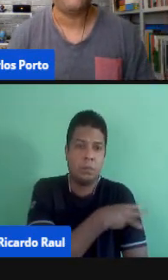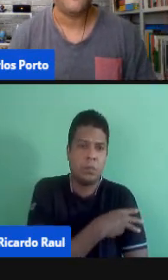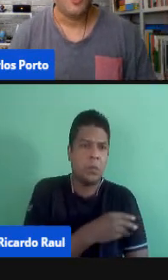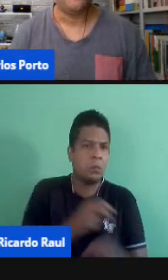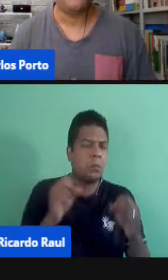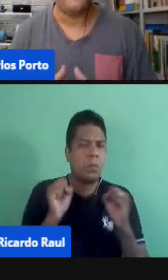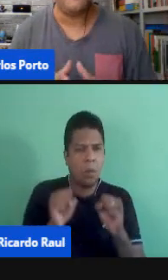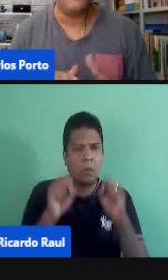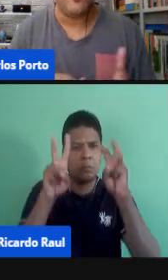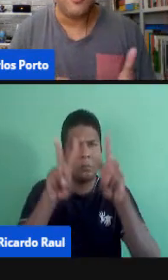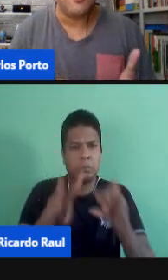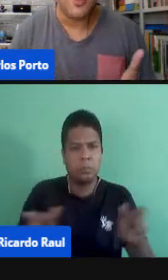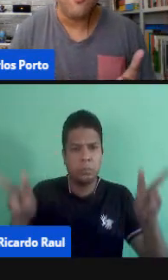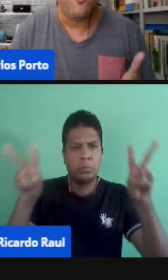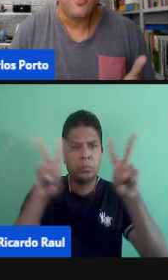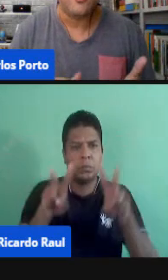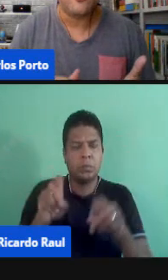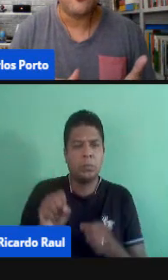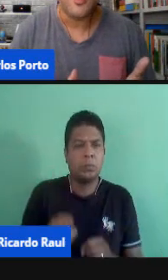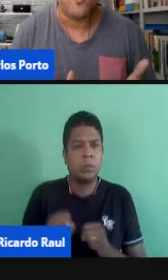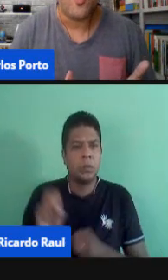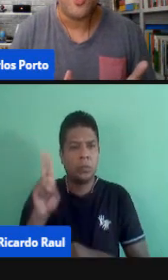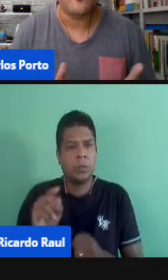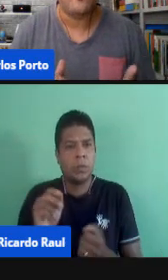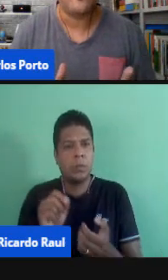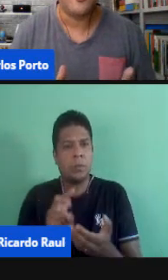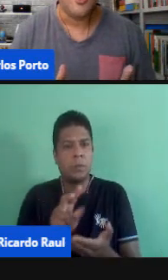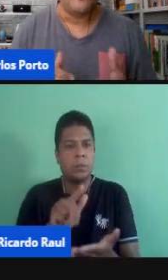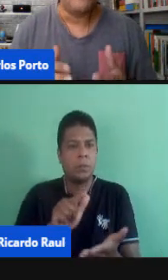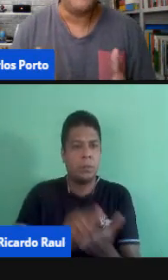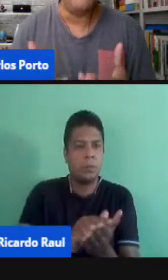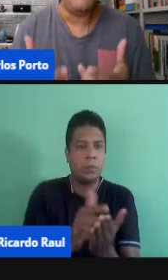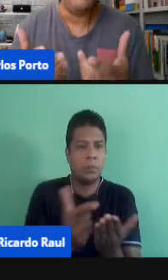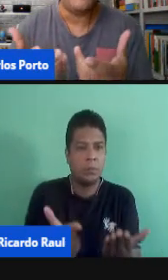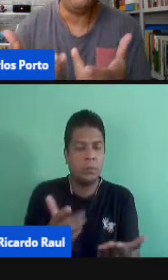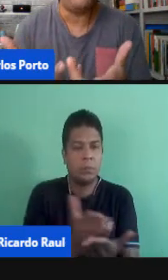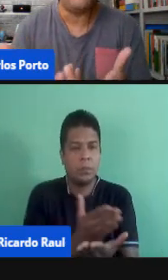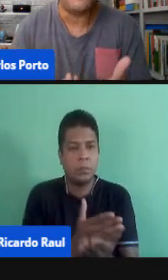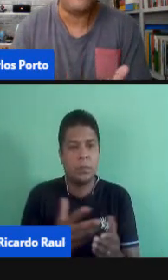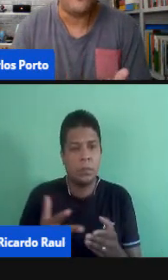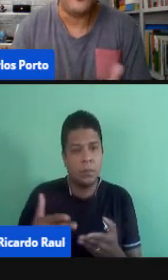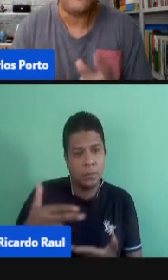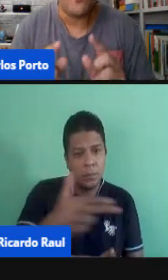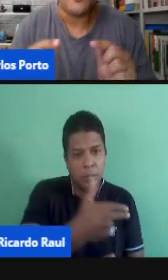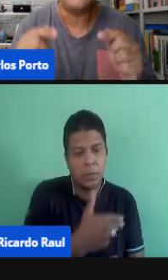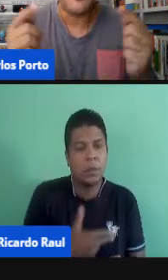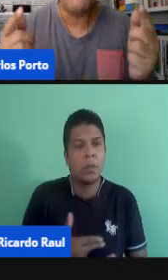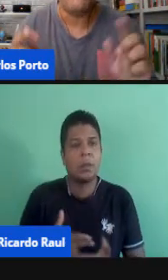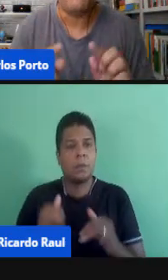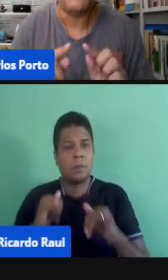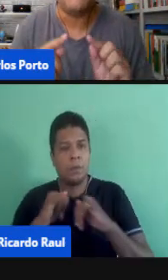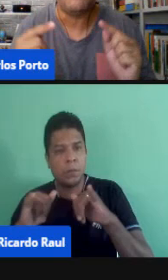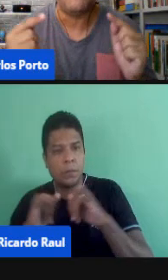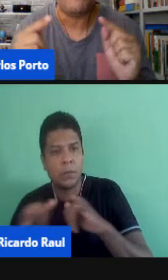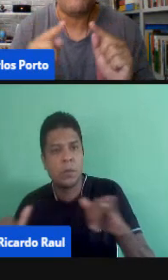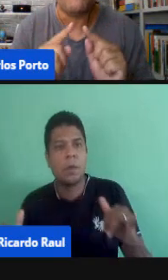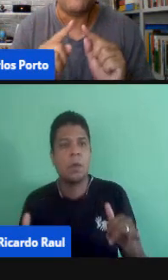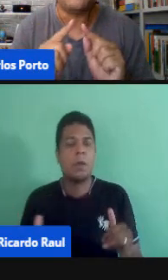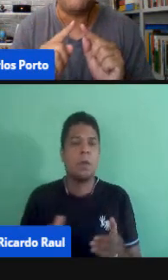visuais. Nós podemos utilizar revistas, recortes, nós podemos levar informações, ou até mesmo